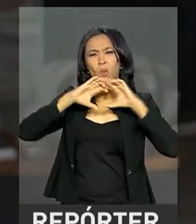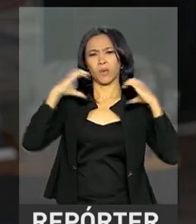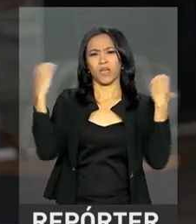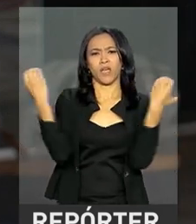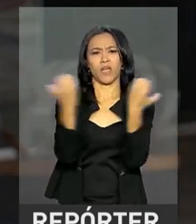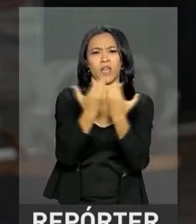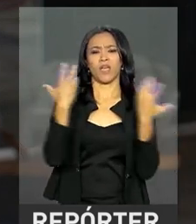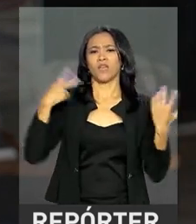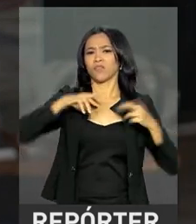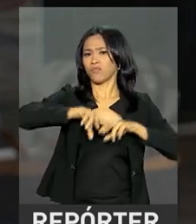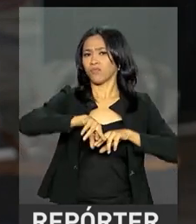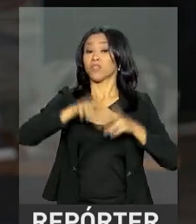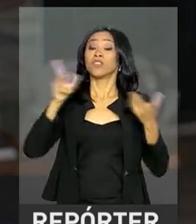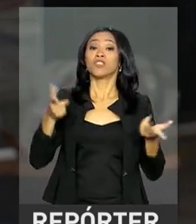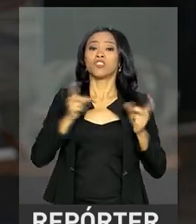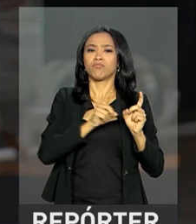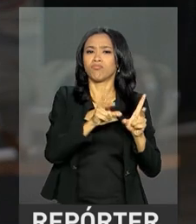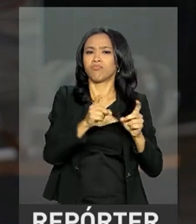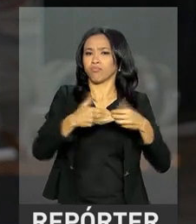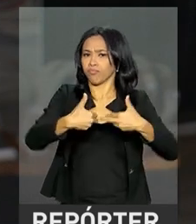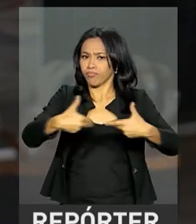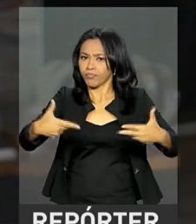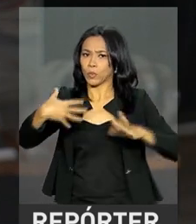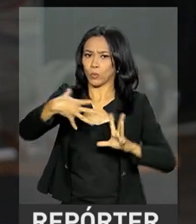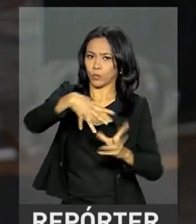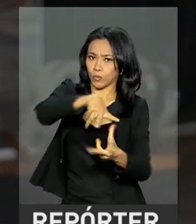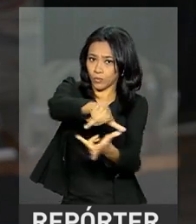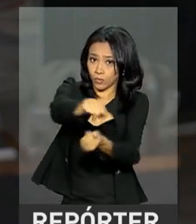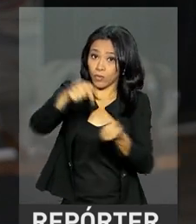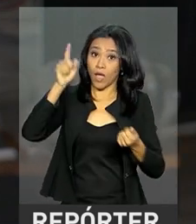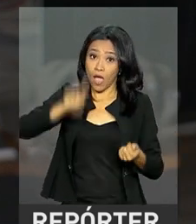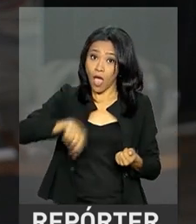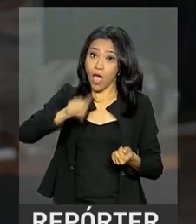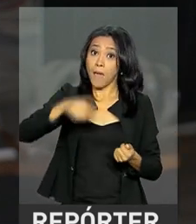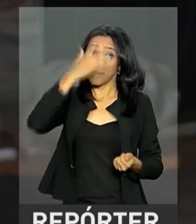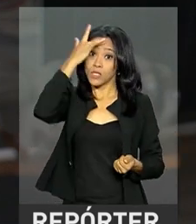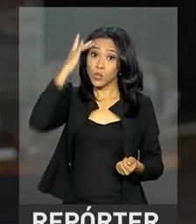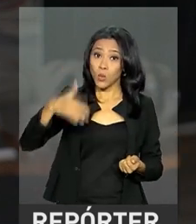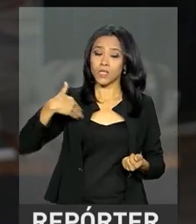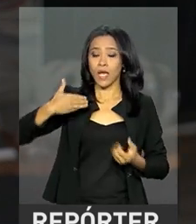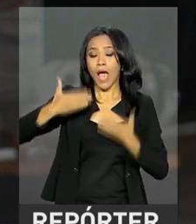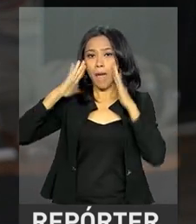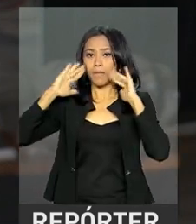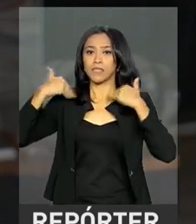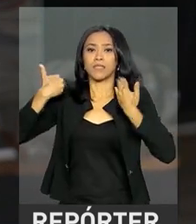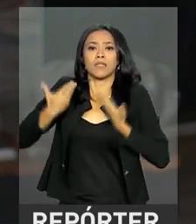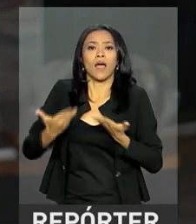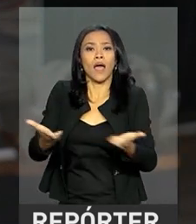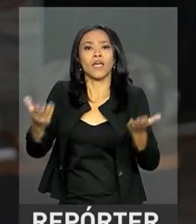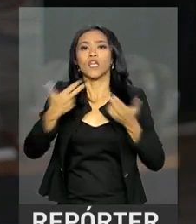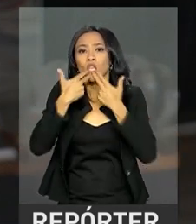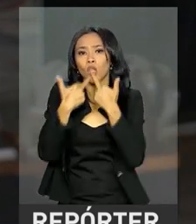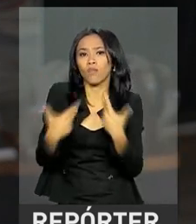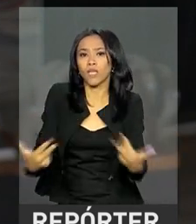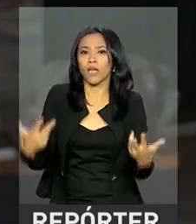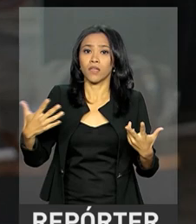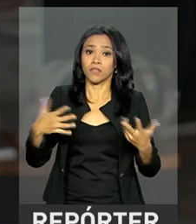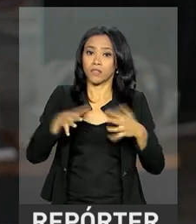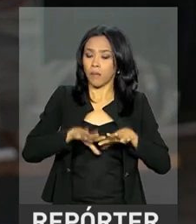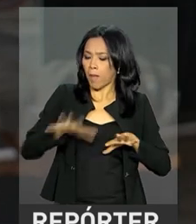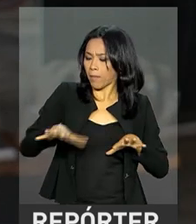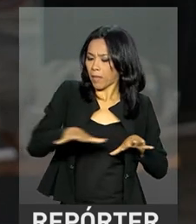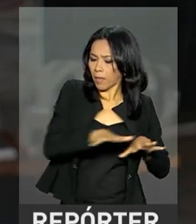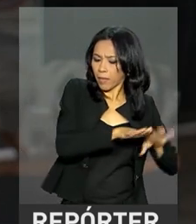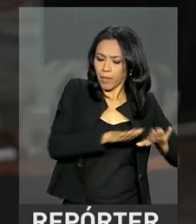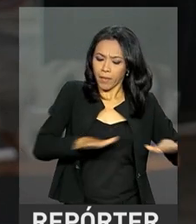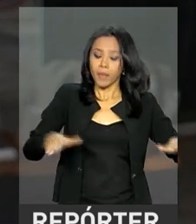supermercadistas do mundo. O evento é uma oportunidade para fornecedores apresentarem novidades, lançarem produtos e também